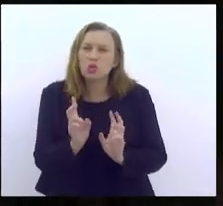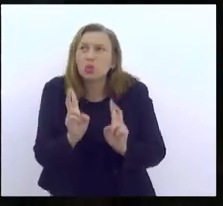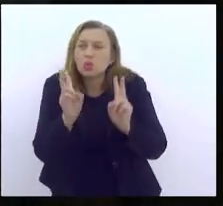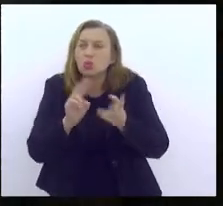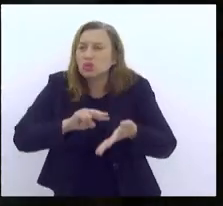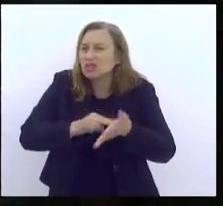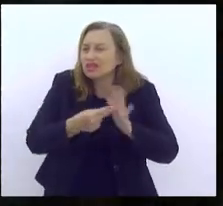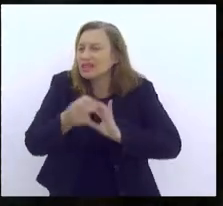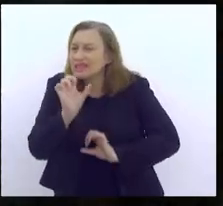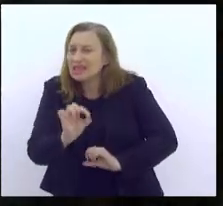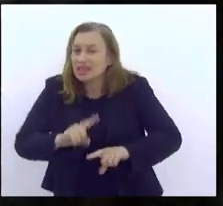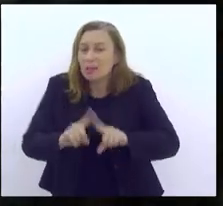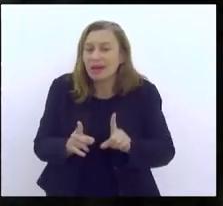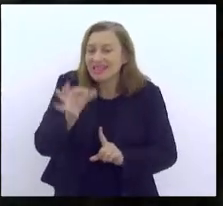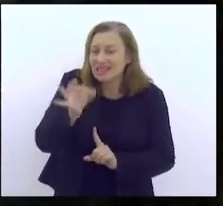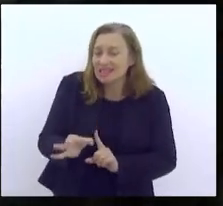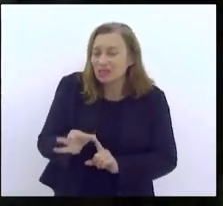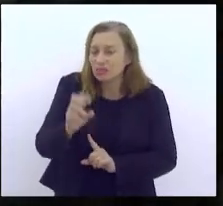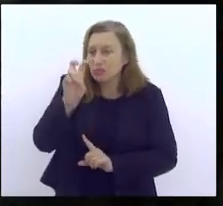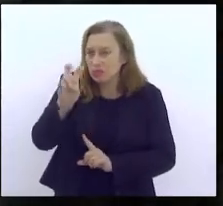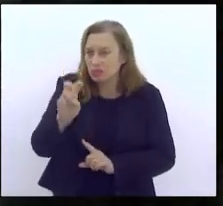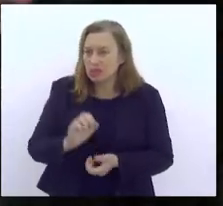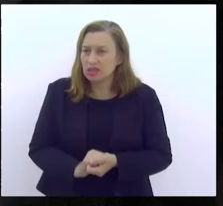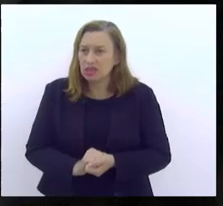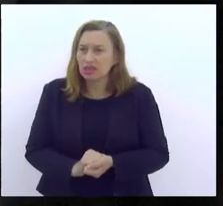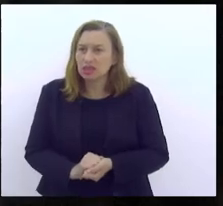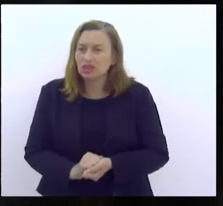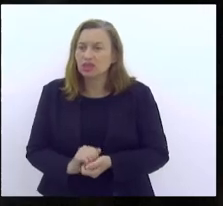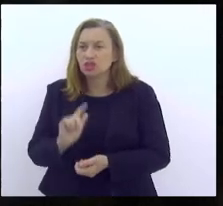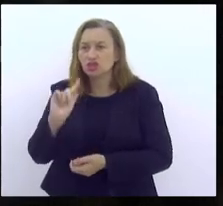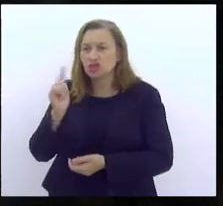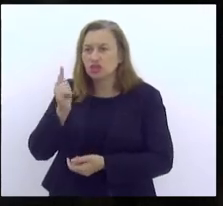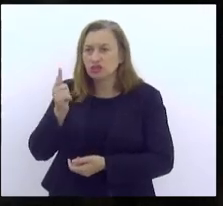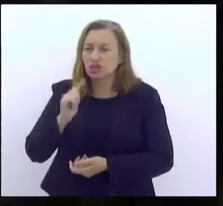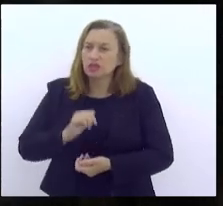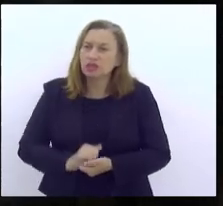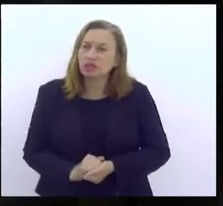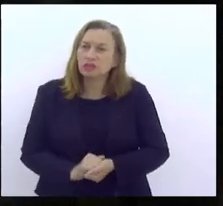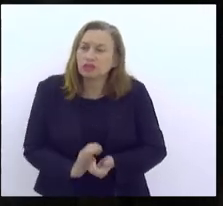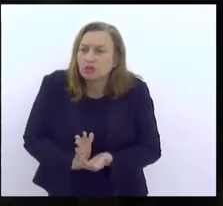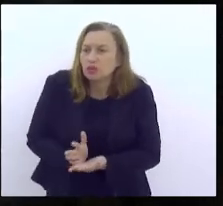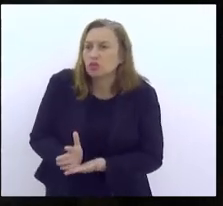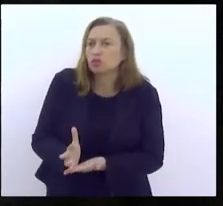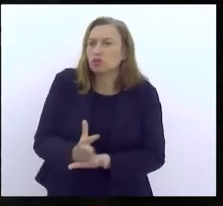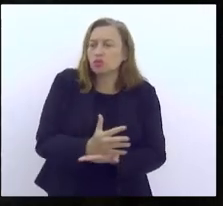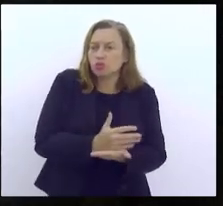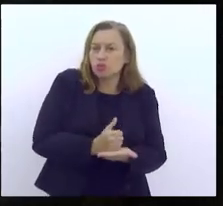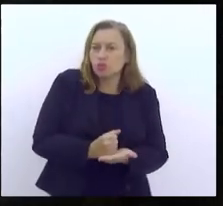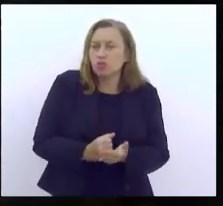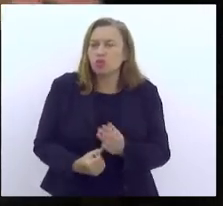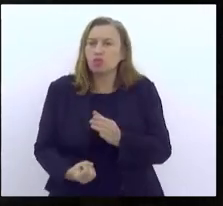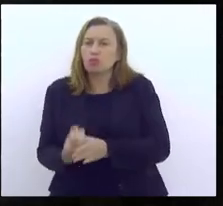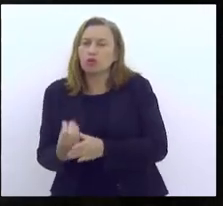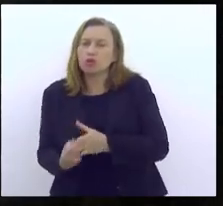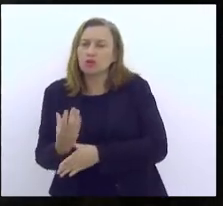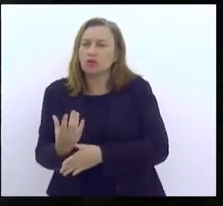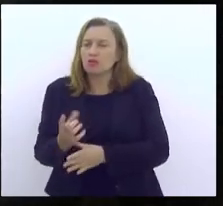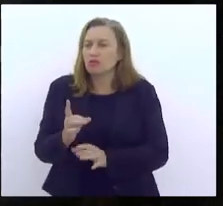que era para aumentar 5% a alíquota de refrigerantes, né, de produtos que são vendidos à base de